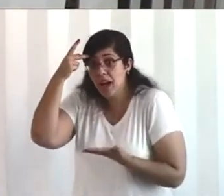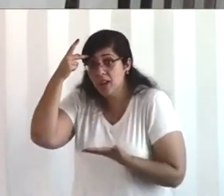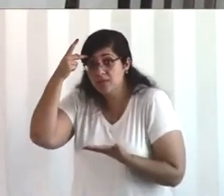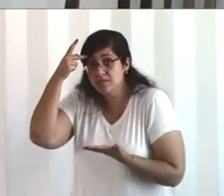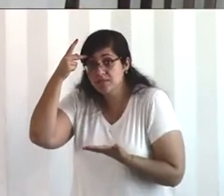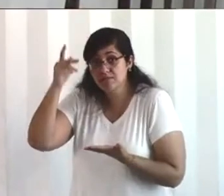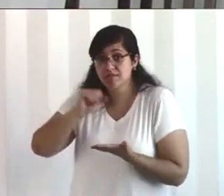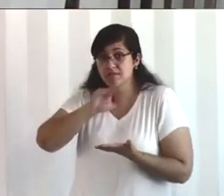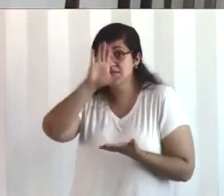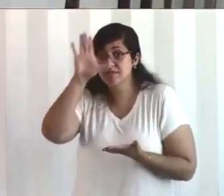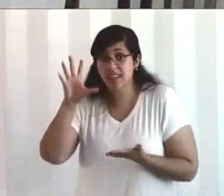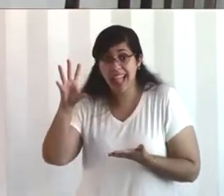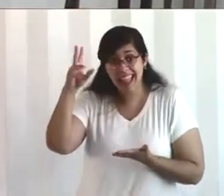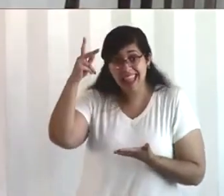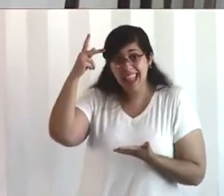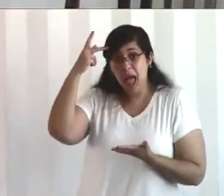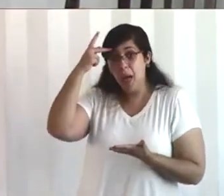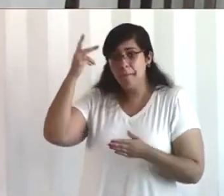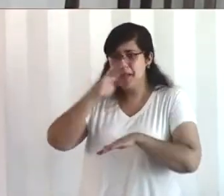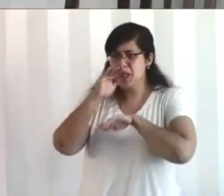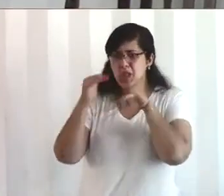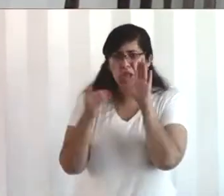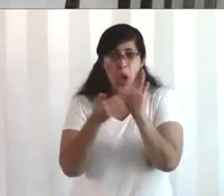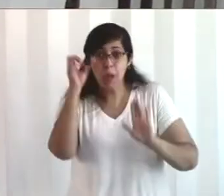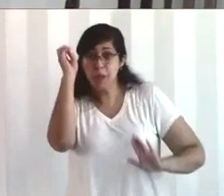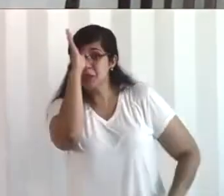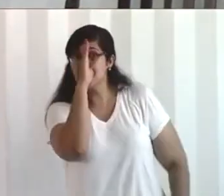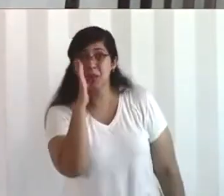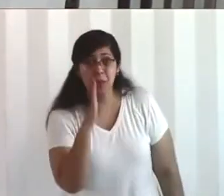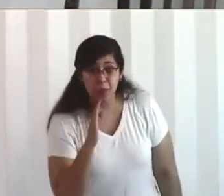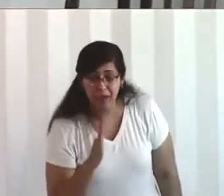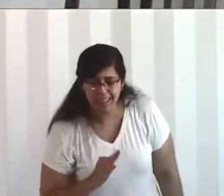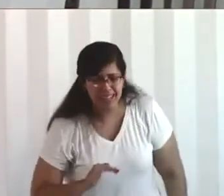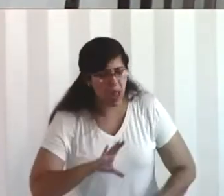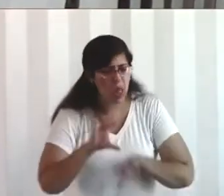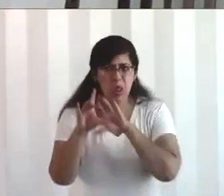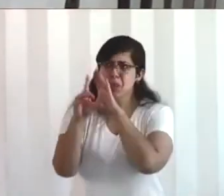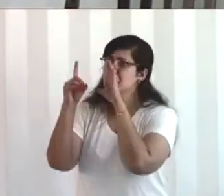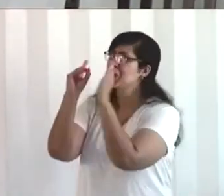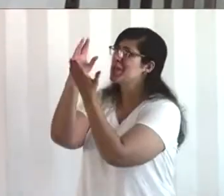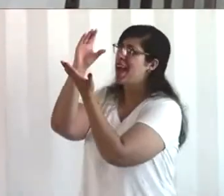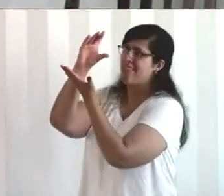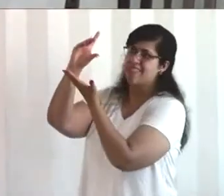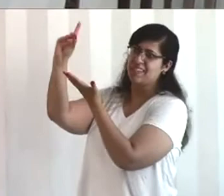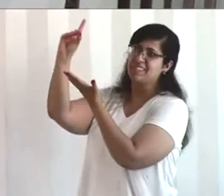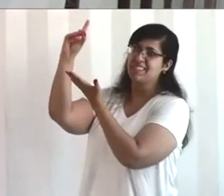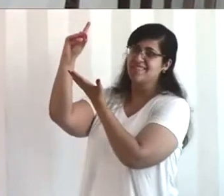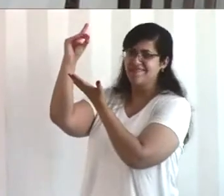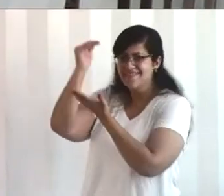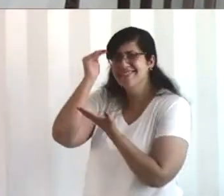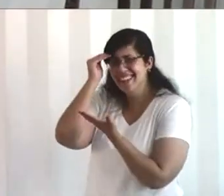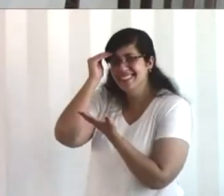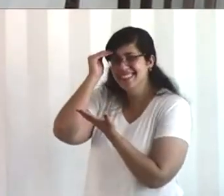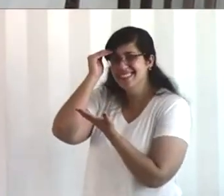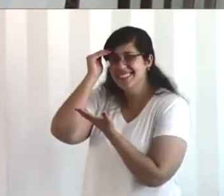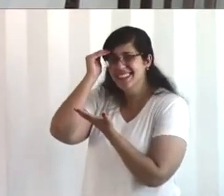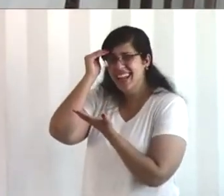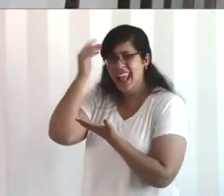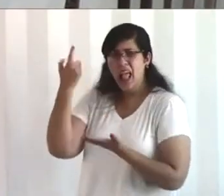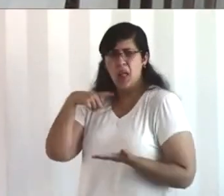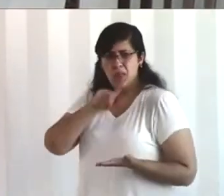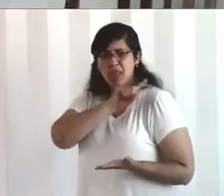São Paulo, cultuam no Brasil inteiro. Culto é uma demonstração de comunhão, porque é uma missão